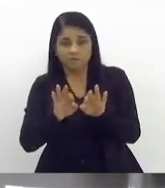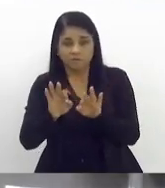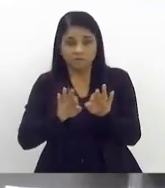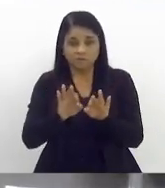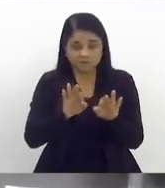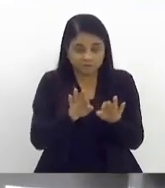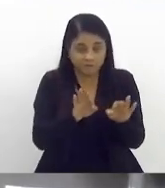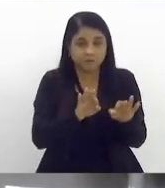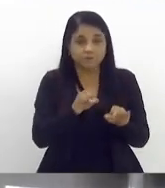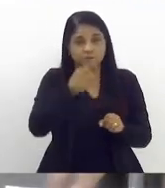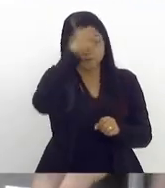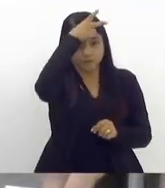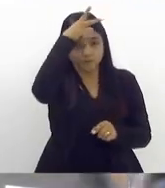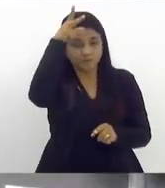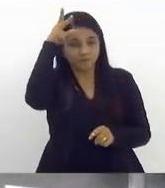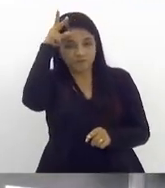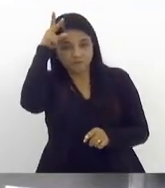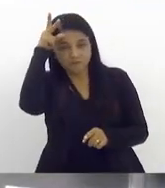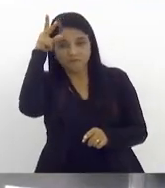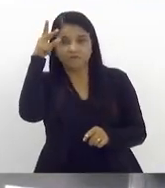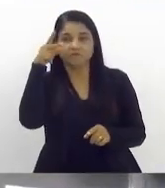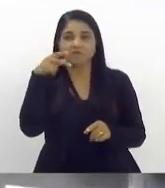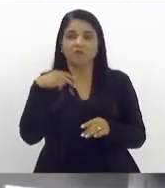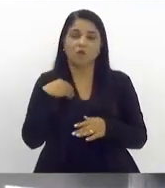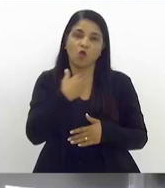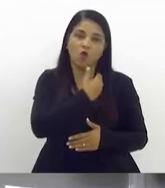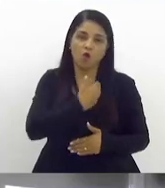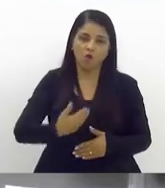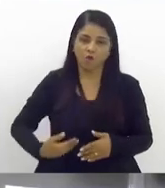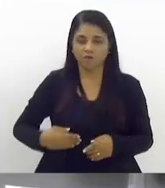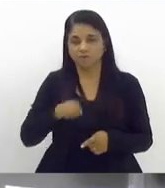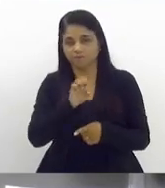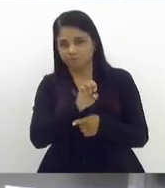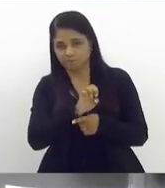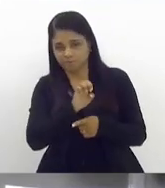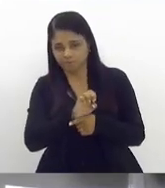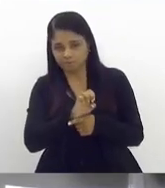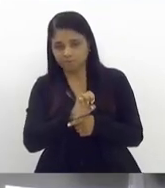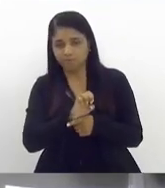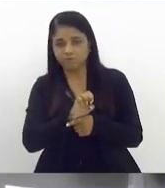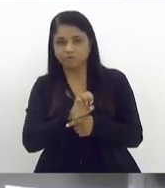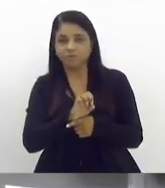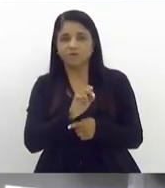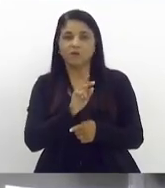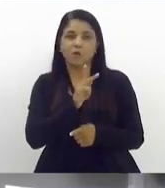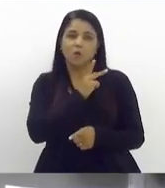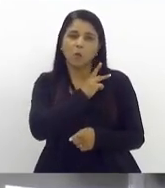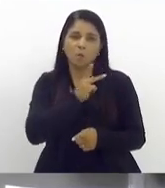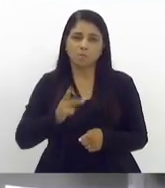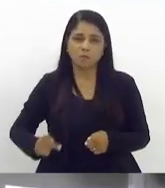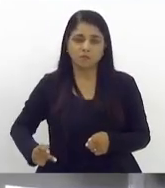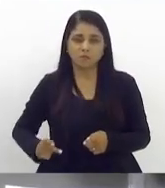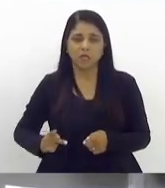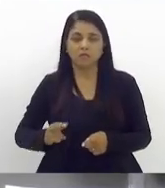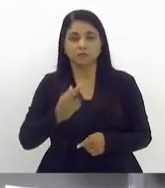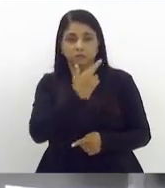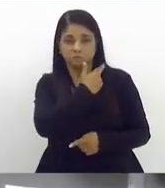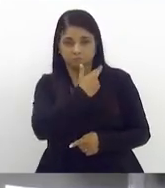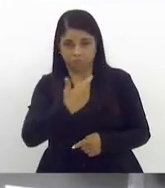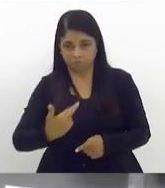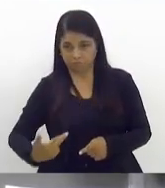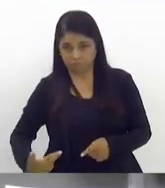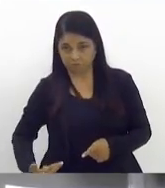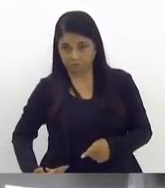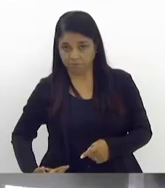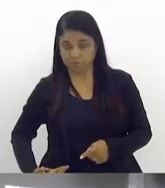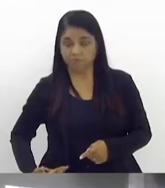seja de uma prefeitura, seja de um governo de estado, seja do presidente da república, essa